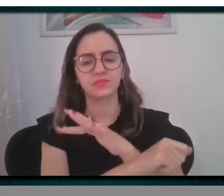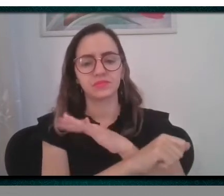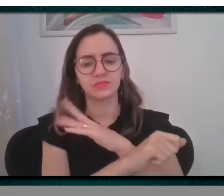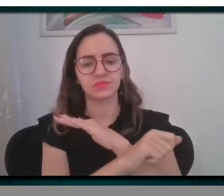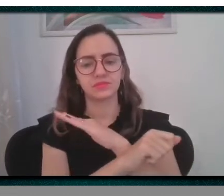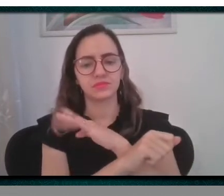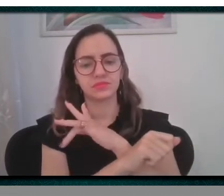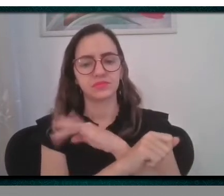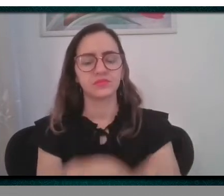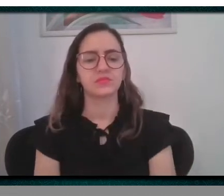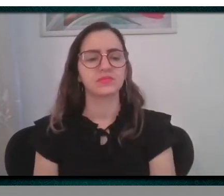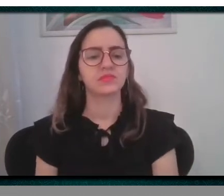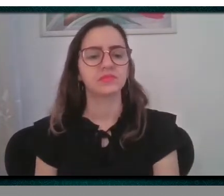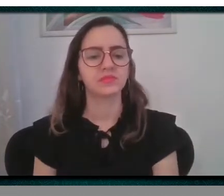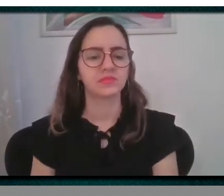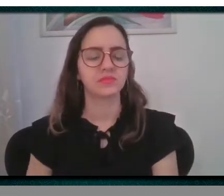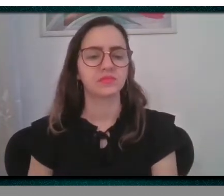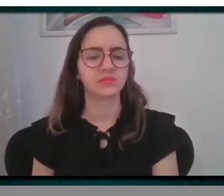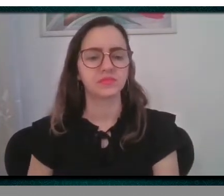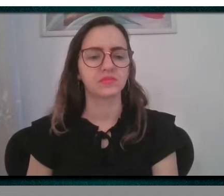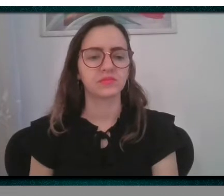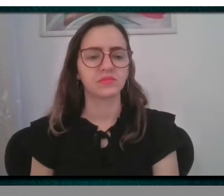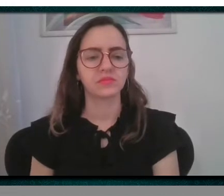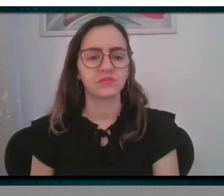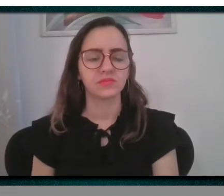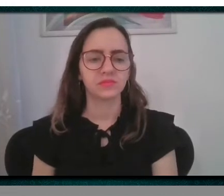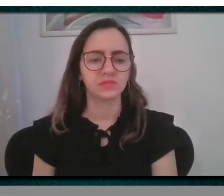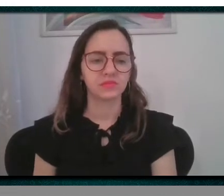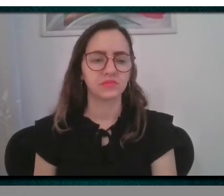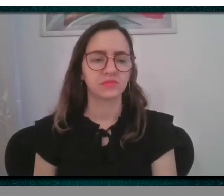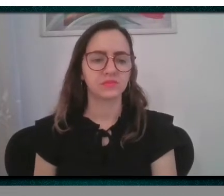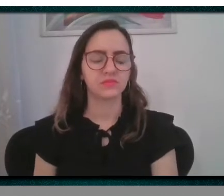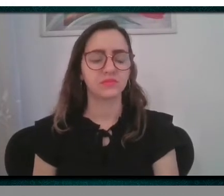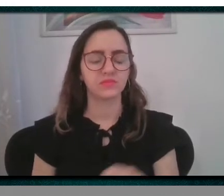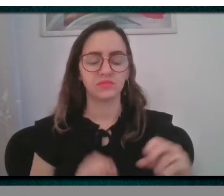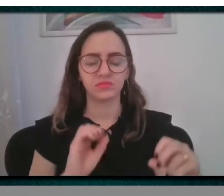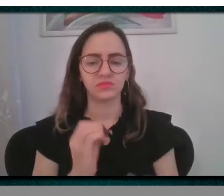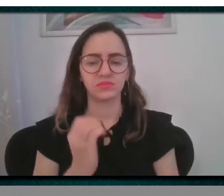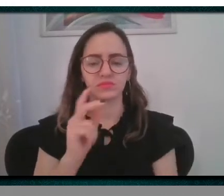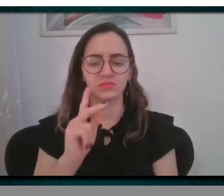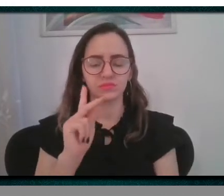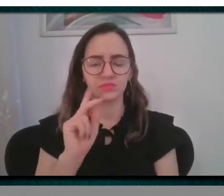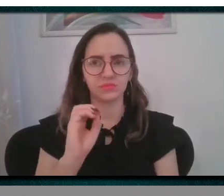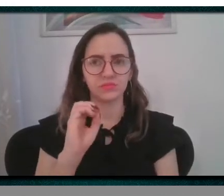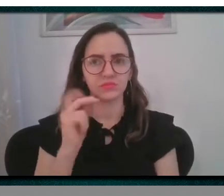ácida. E quando eu tenho OH- em maior quantidade, vou ter uma solução